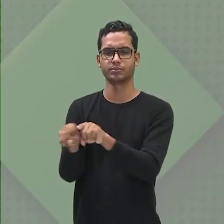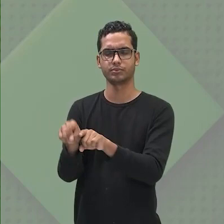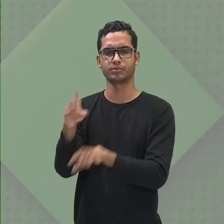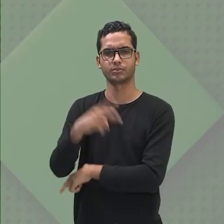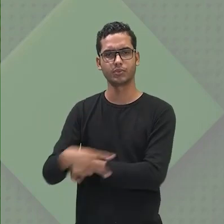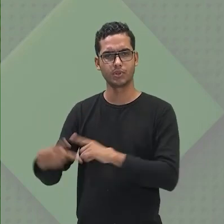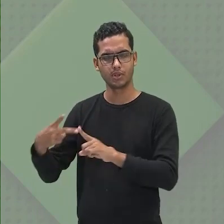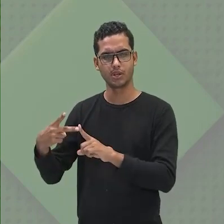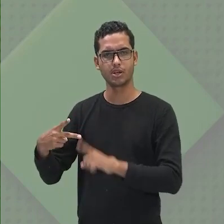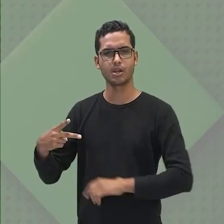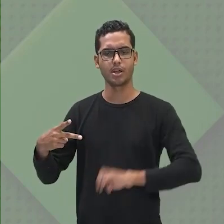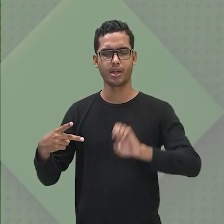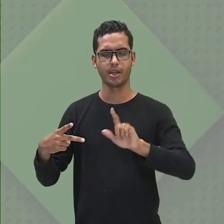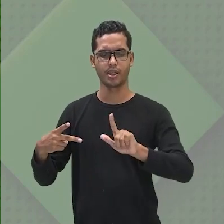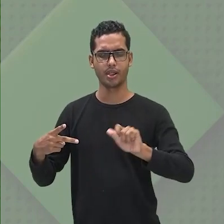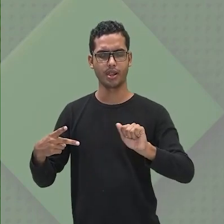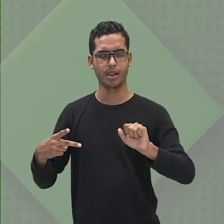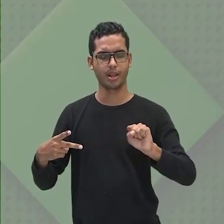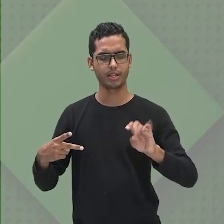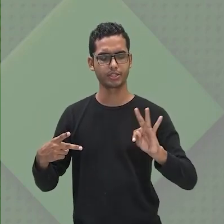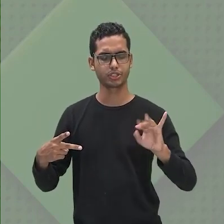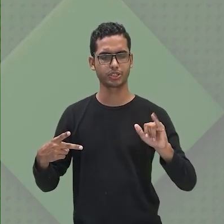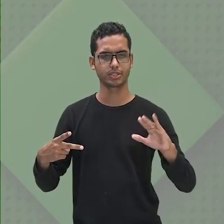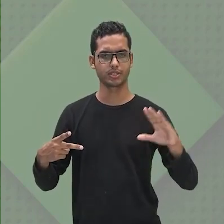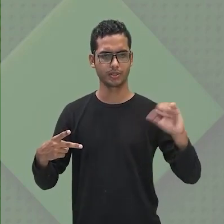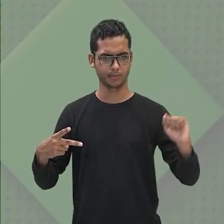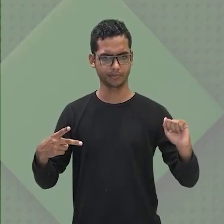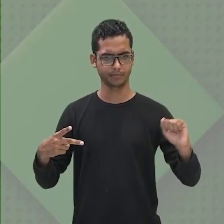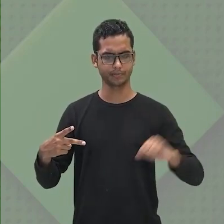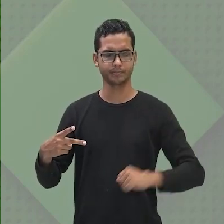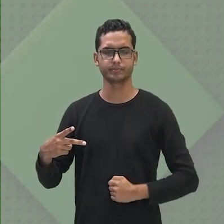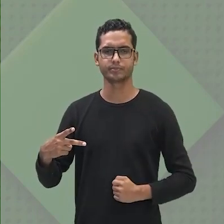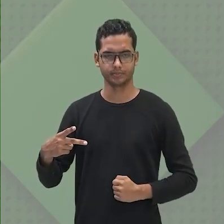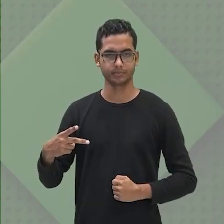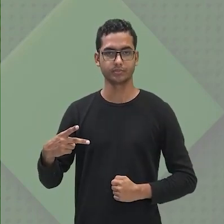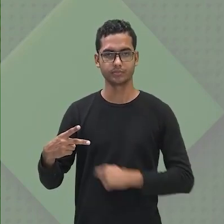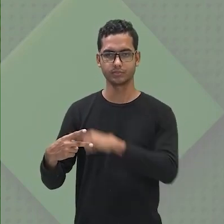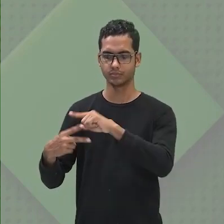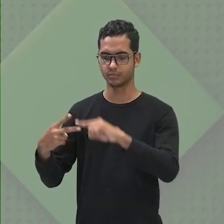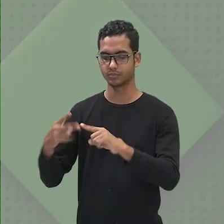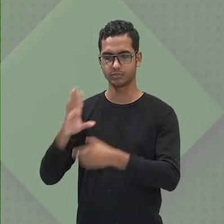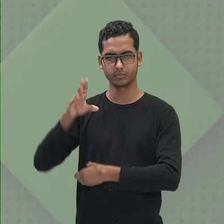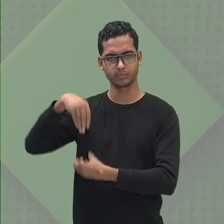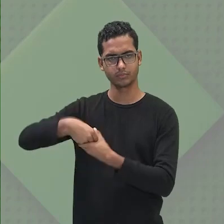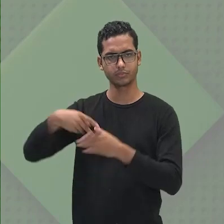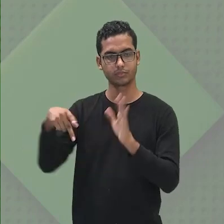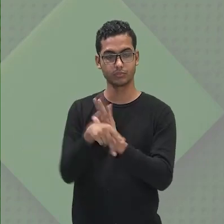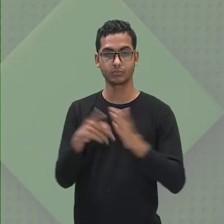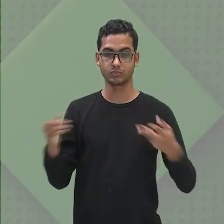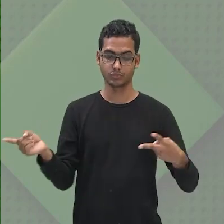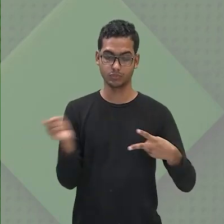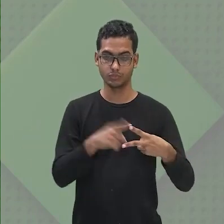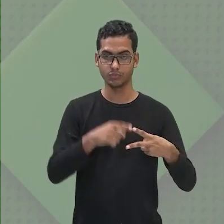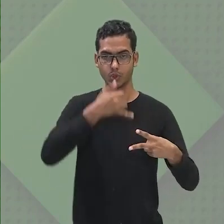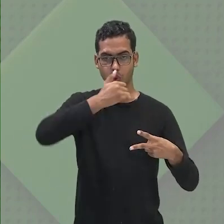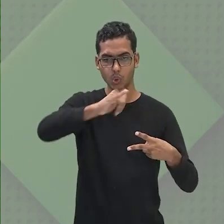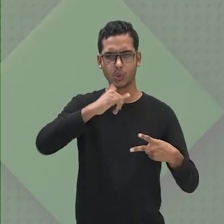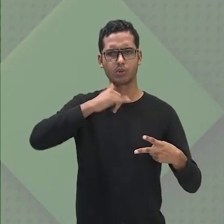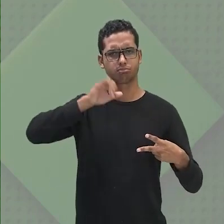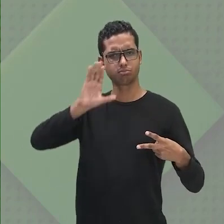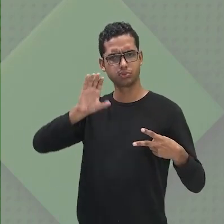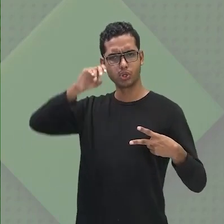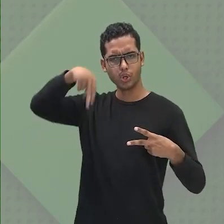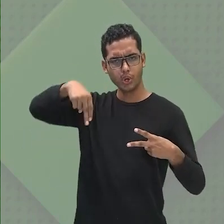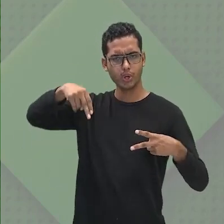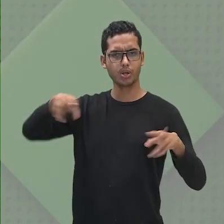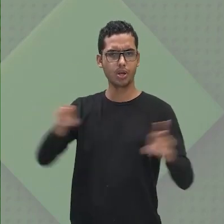com a energia mecânica, energia cinética e energia potencial. A energia cinética está realizada ali com movimento, né,